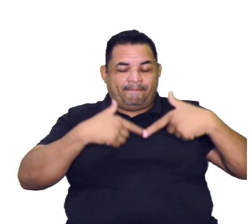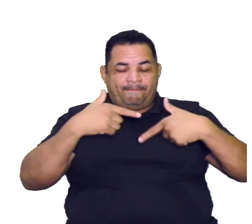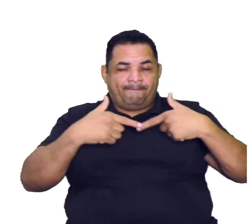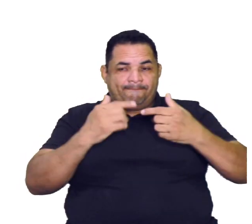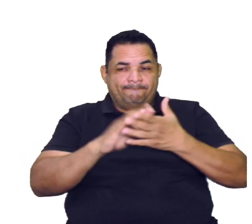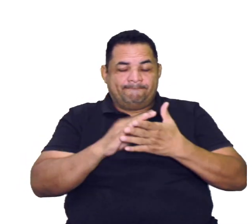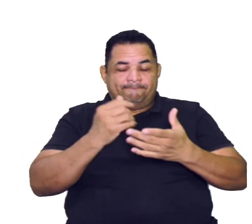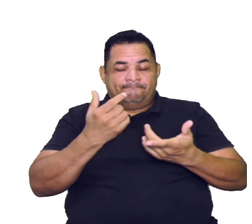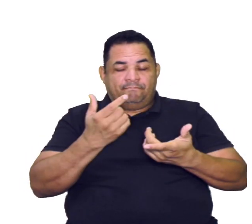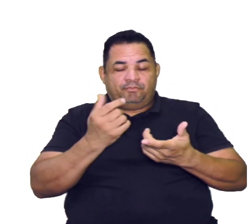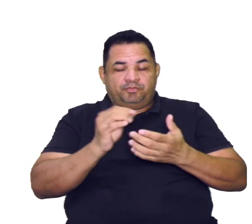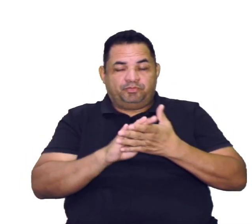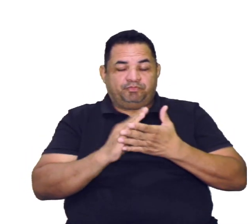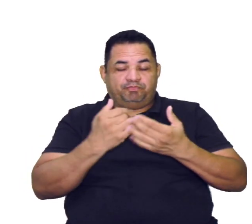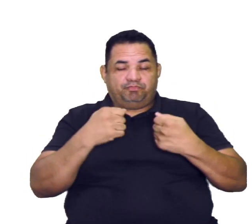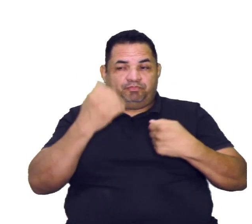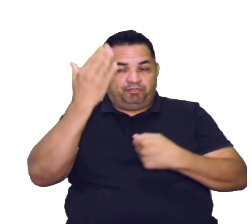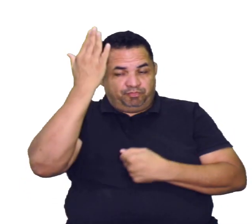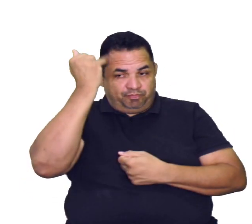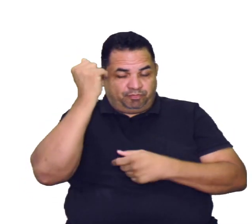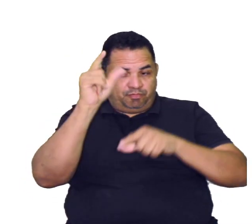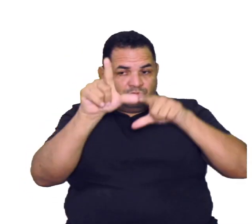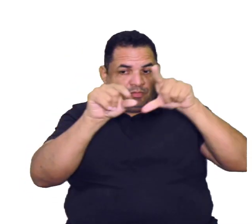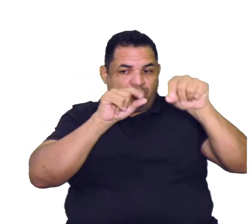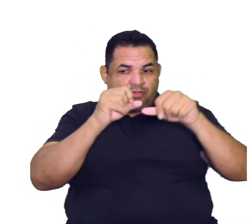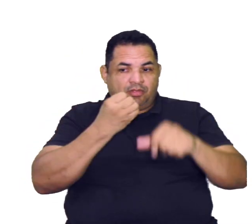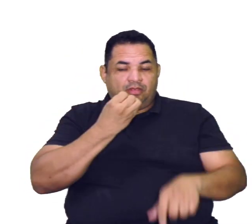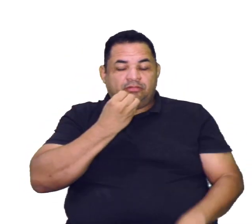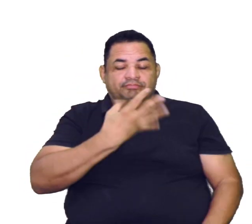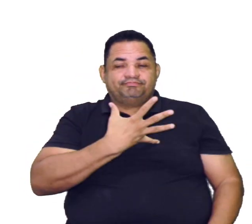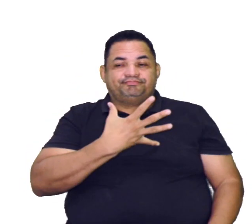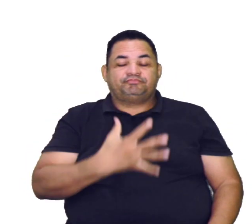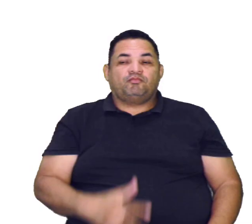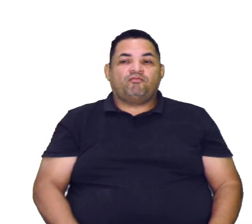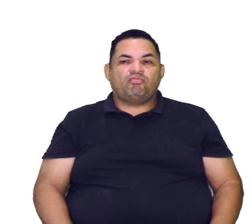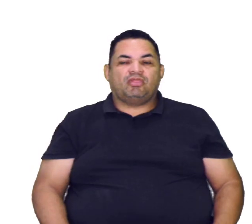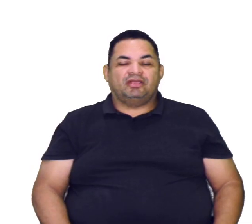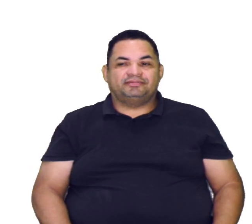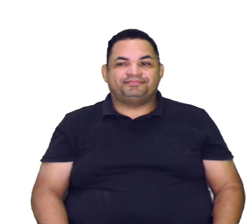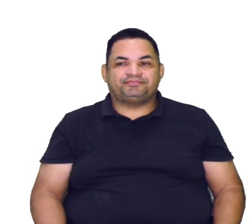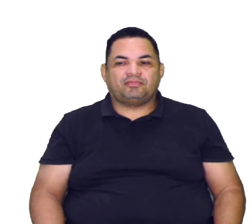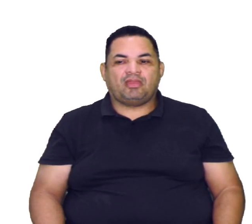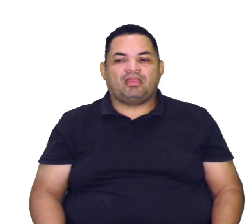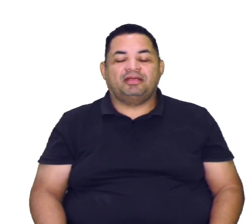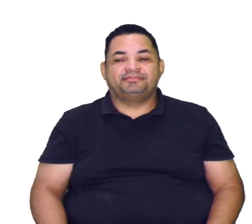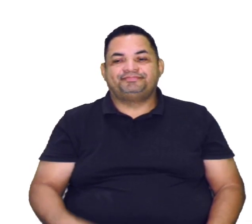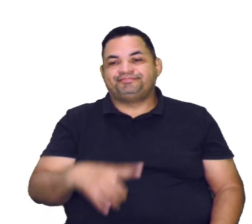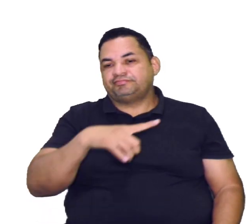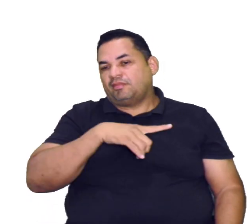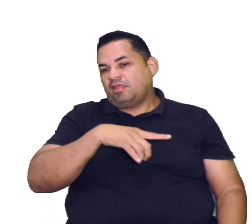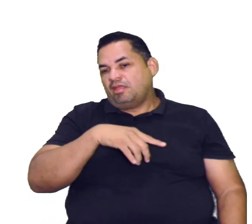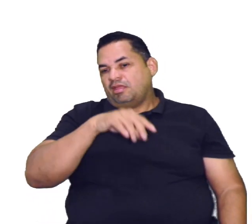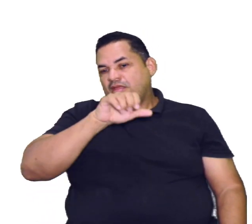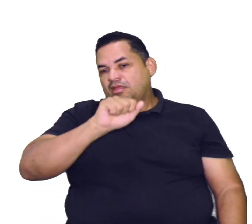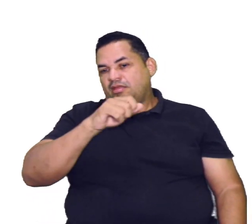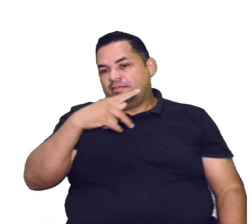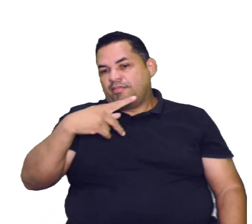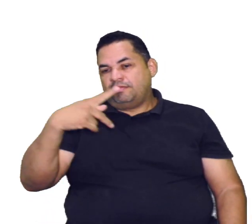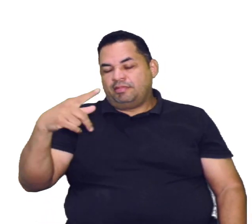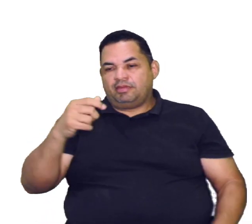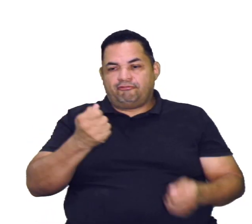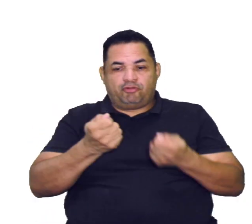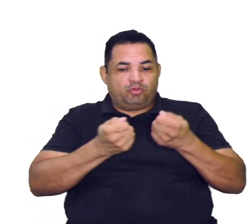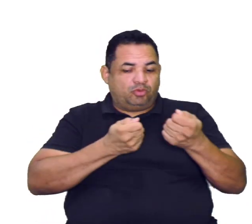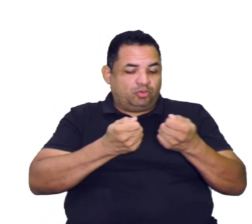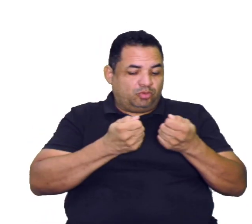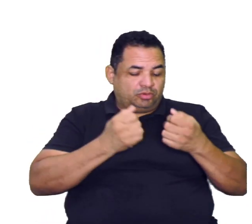né? E a gente tem que saber fazer essas boas escolhas. Existem aí aplicativos que ficam monitorando